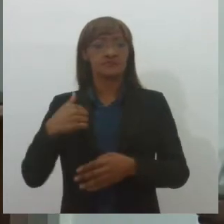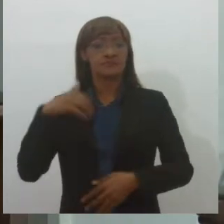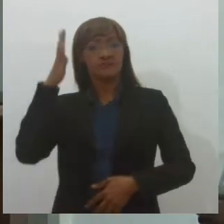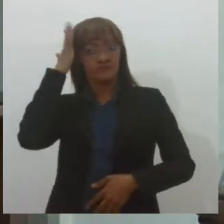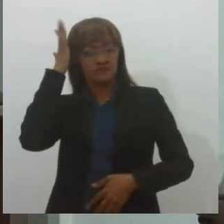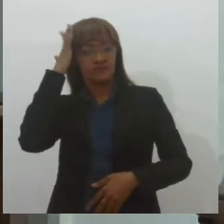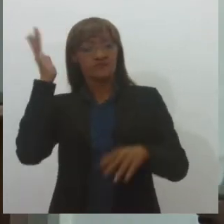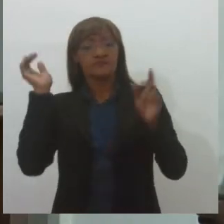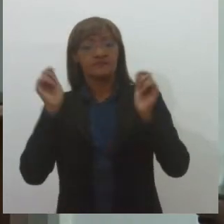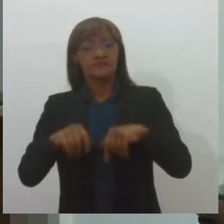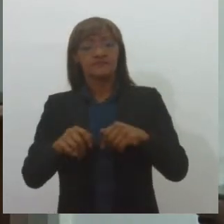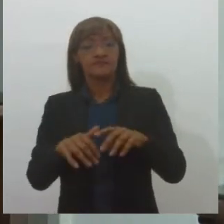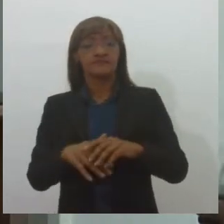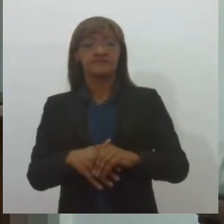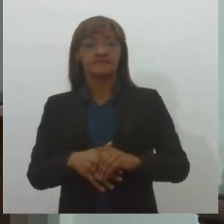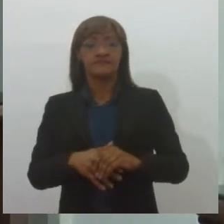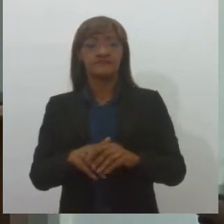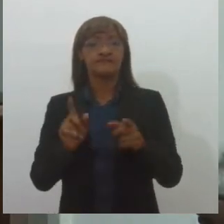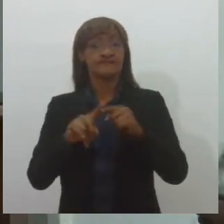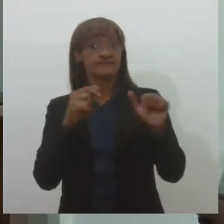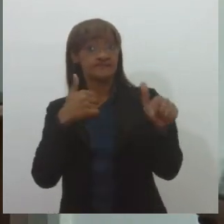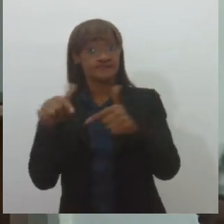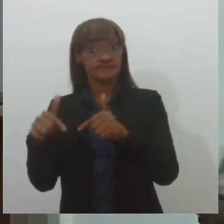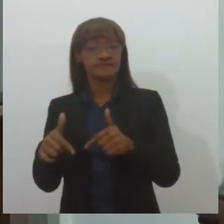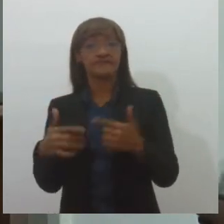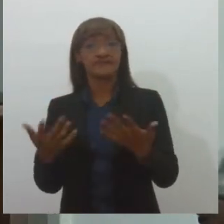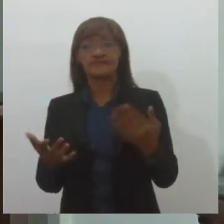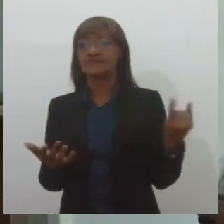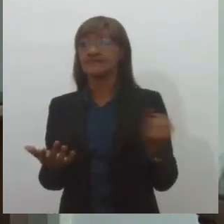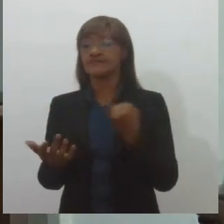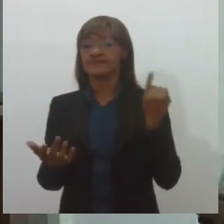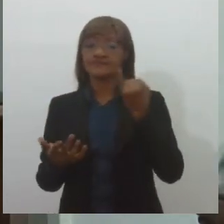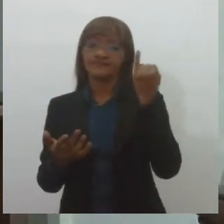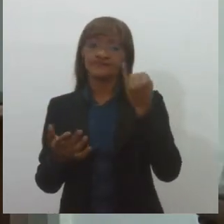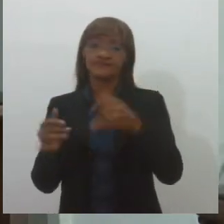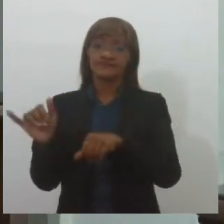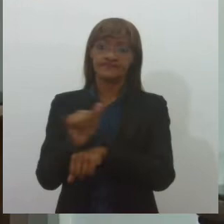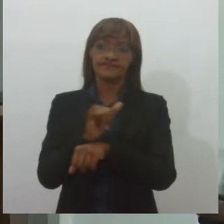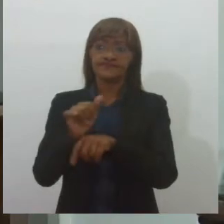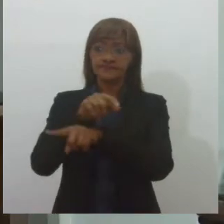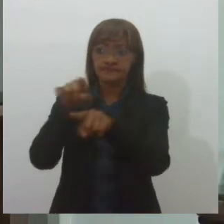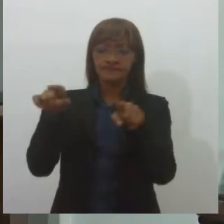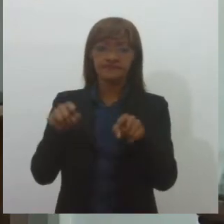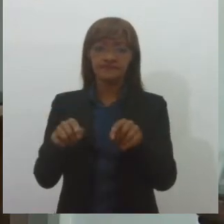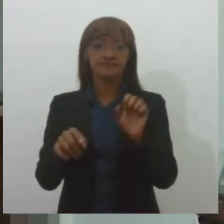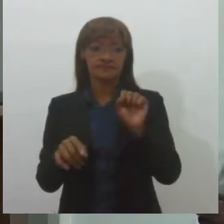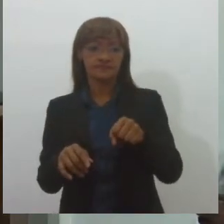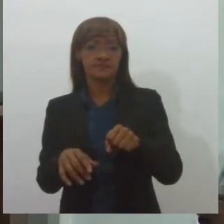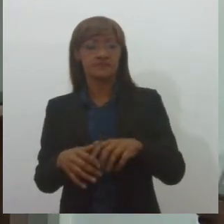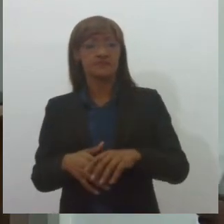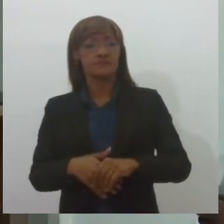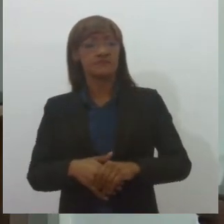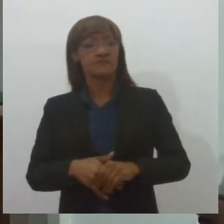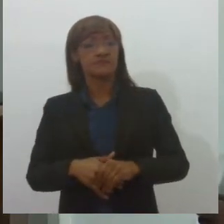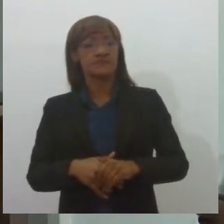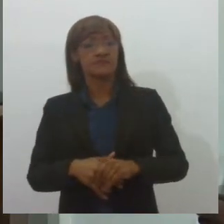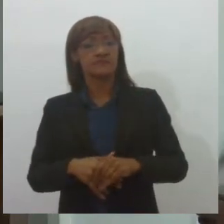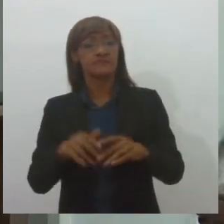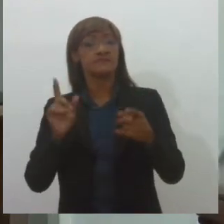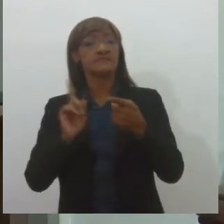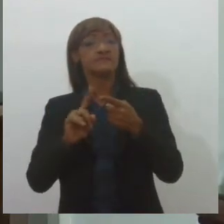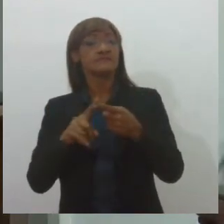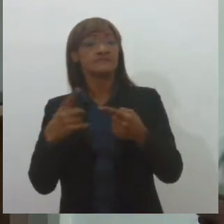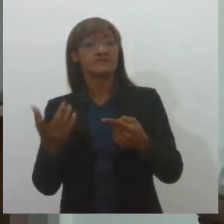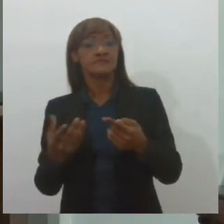entendo que seja possível o defender as condições de trabalho é esse que é importante estratégio porque eles são importantes estratégicos e a sua